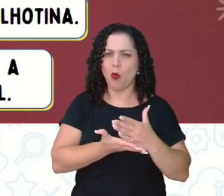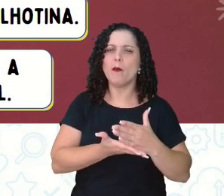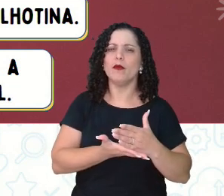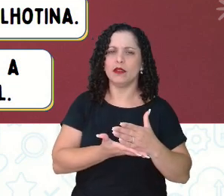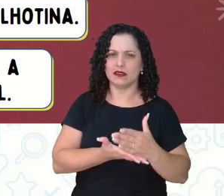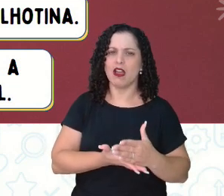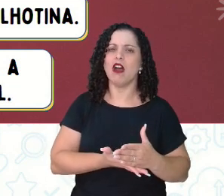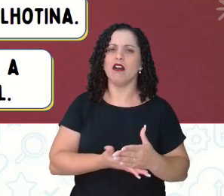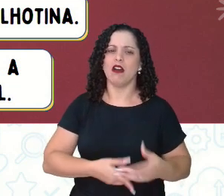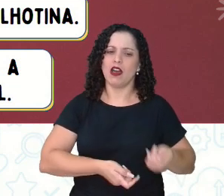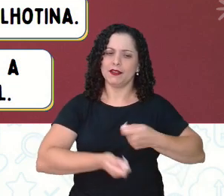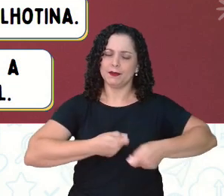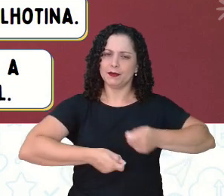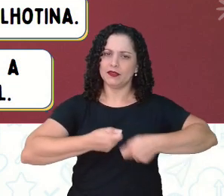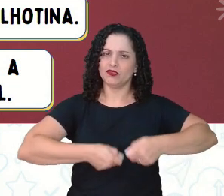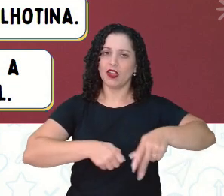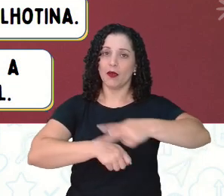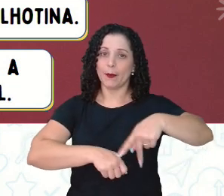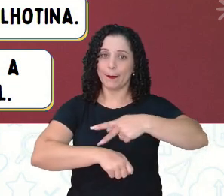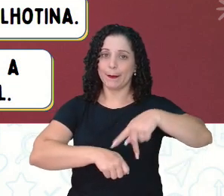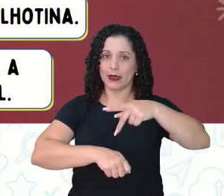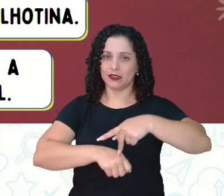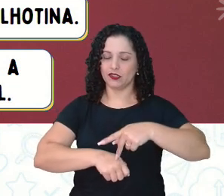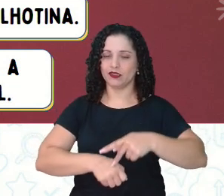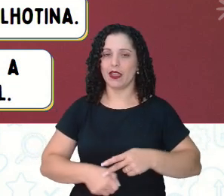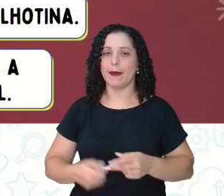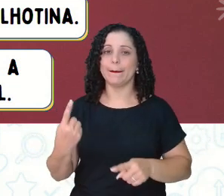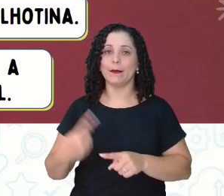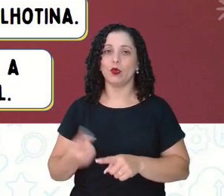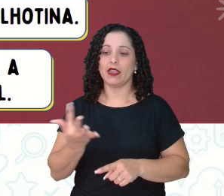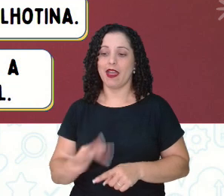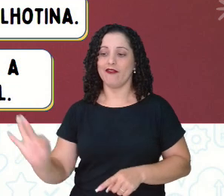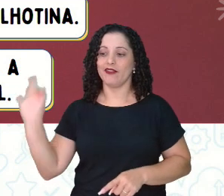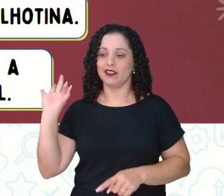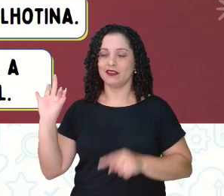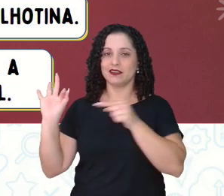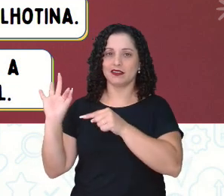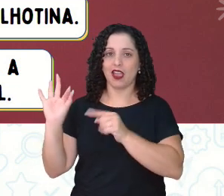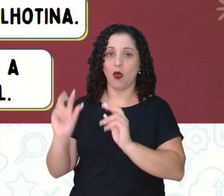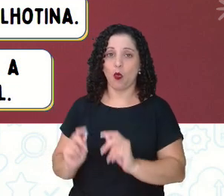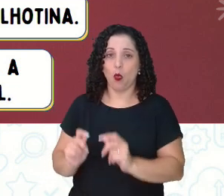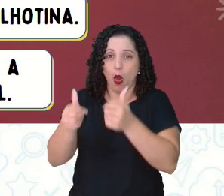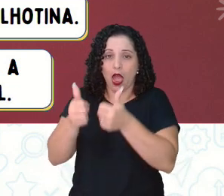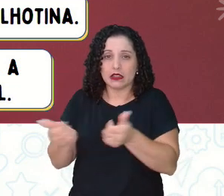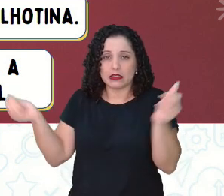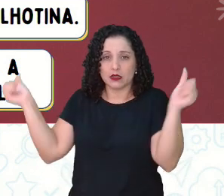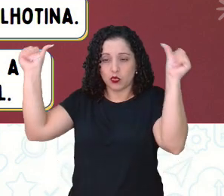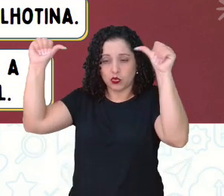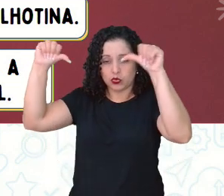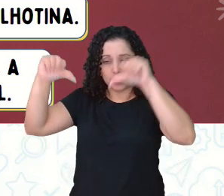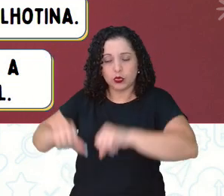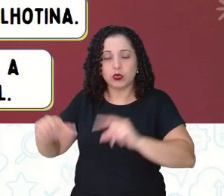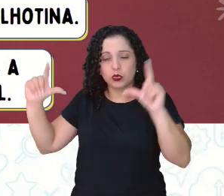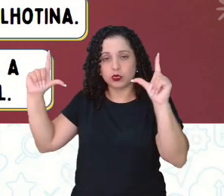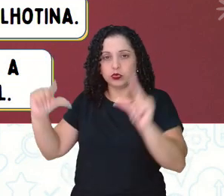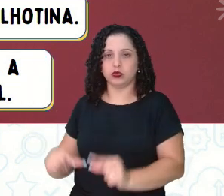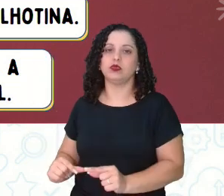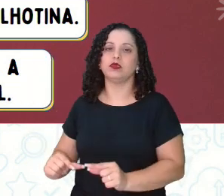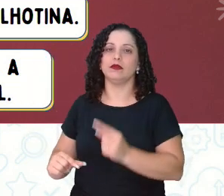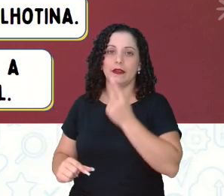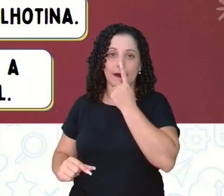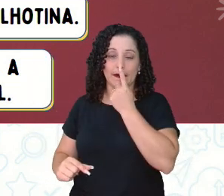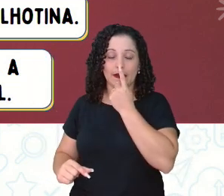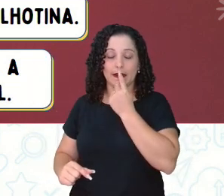a gente viu, né, anteriormente que a França ali estava à beira de um colapso. Existiam essas revoltas, né,